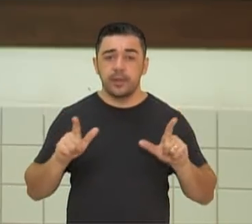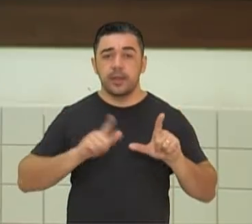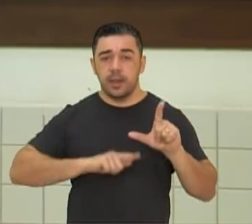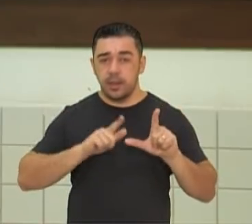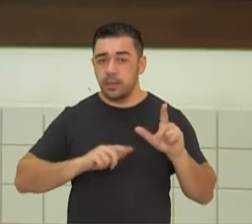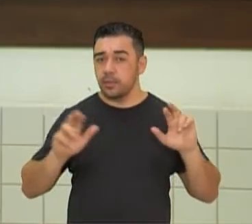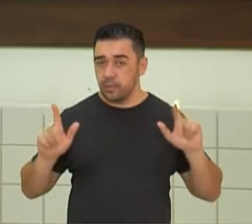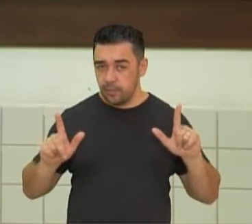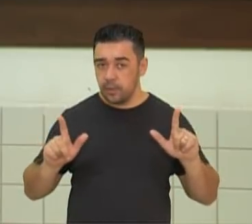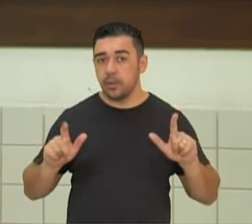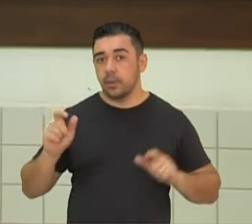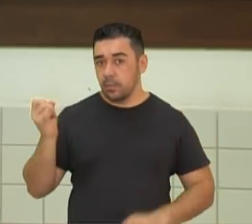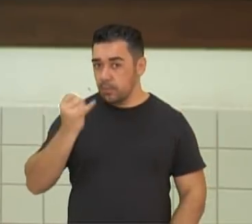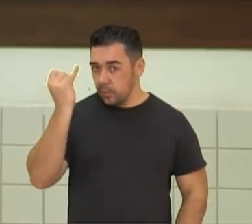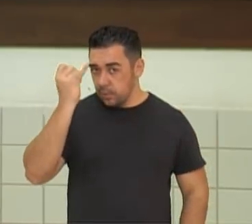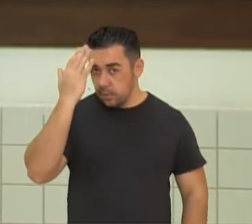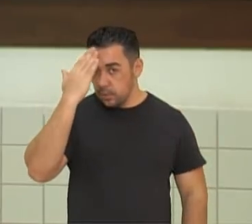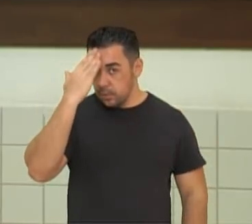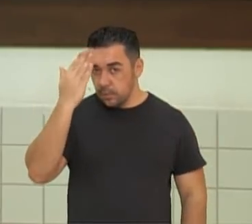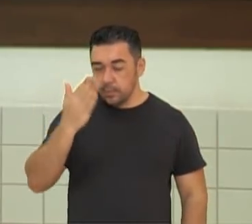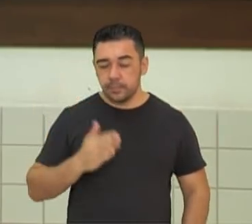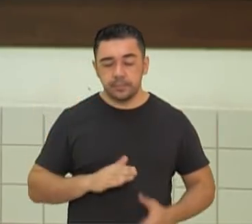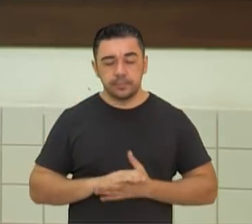Tá? Isso é bem importante.